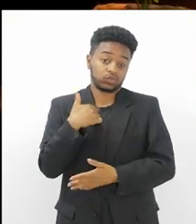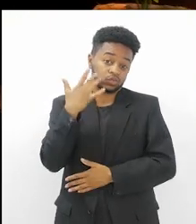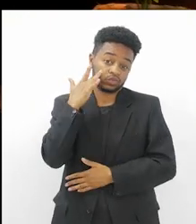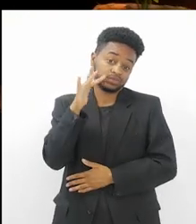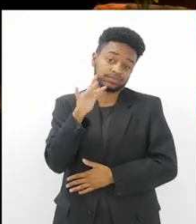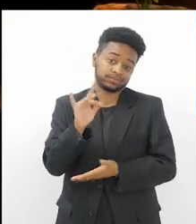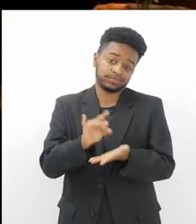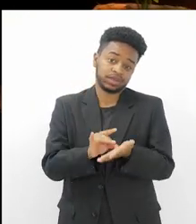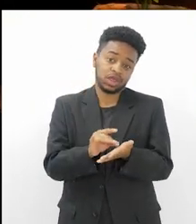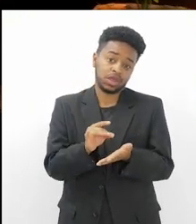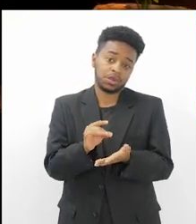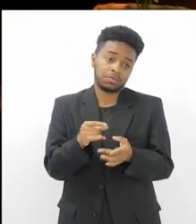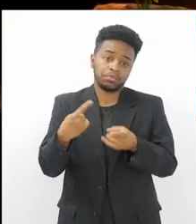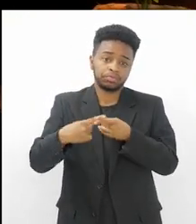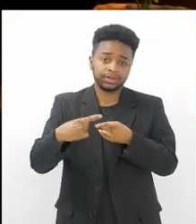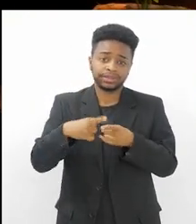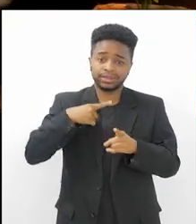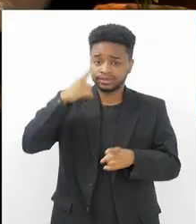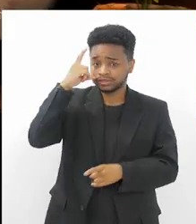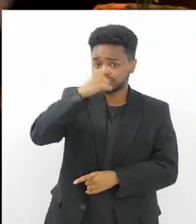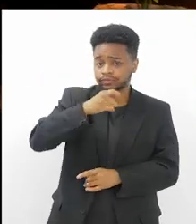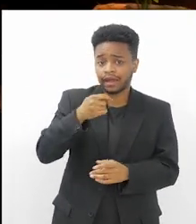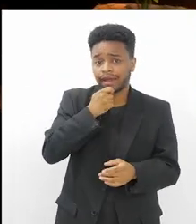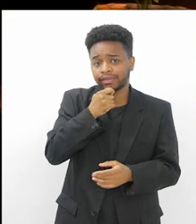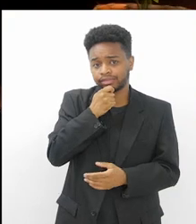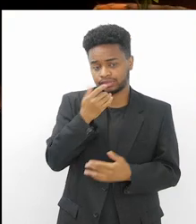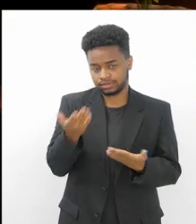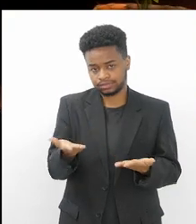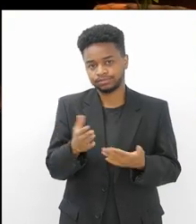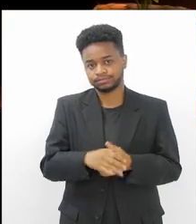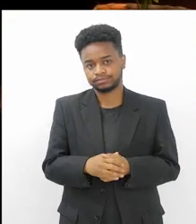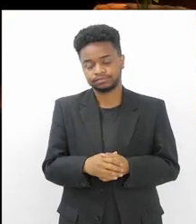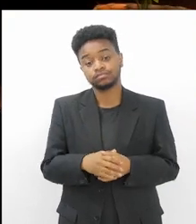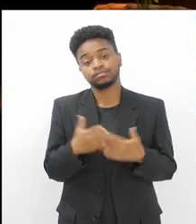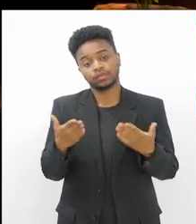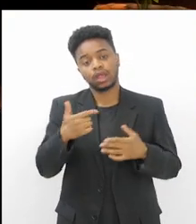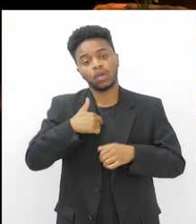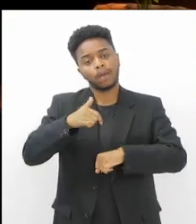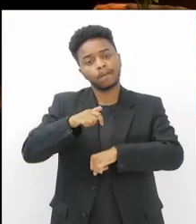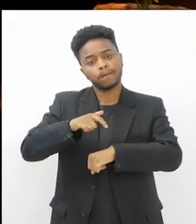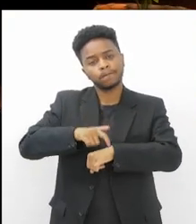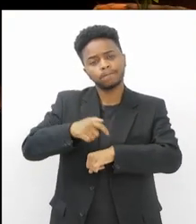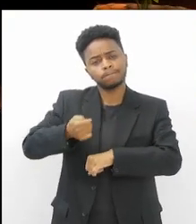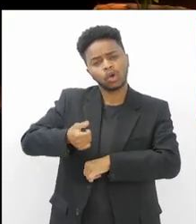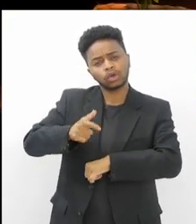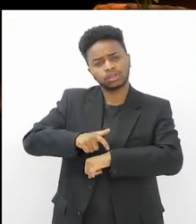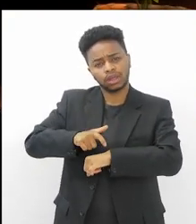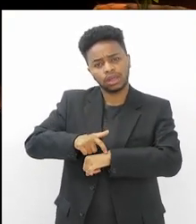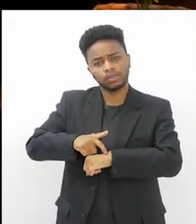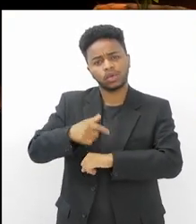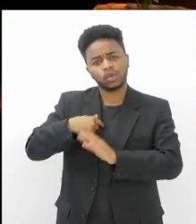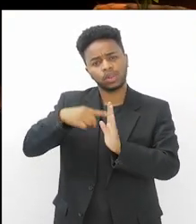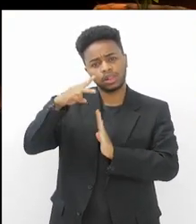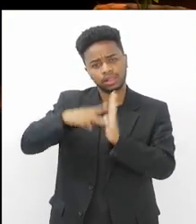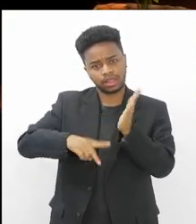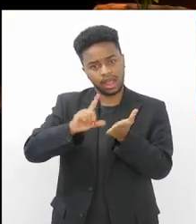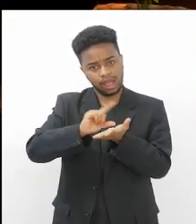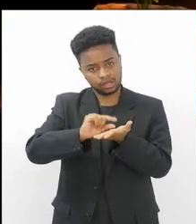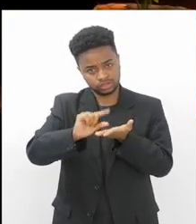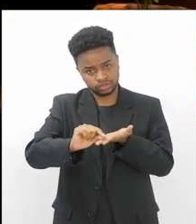Então, eu não sei até que ponto a gente ainda tem dificuldades com isso. E eu, recentemente,